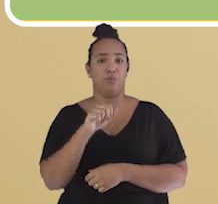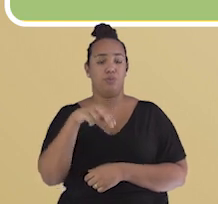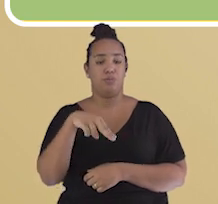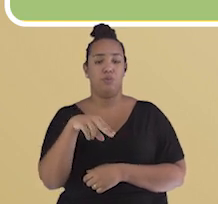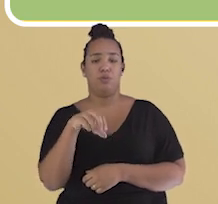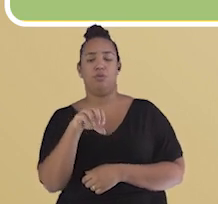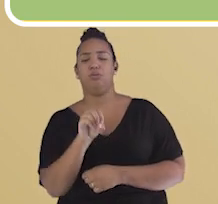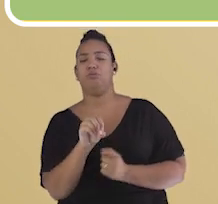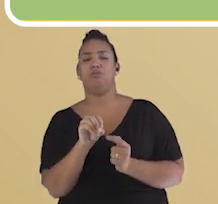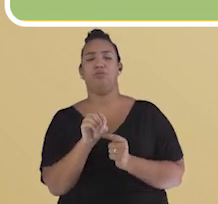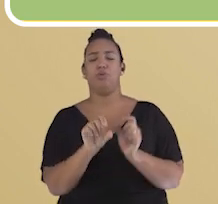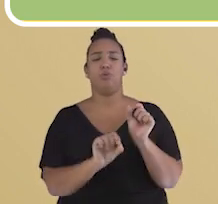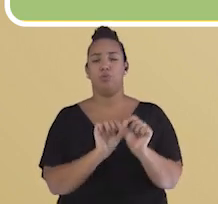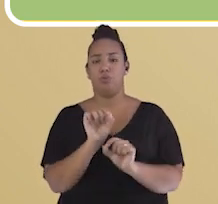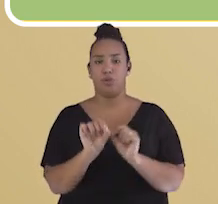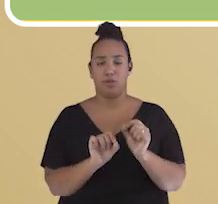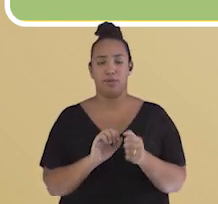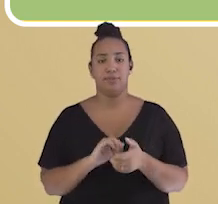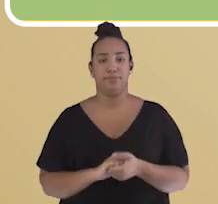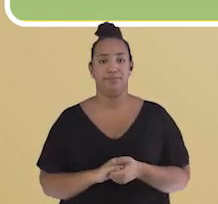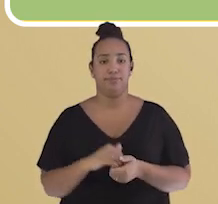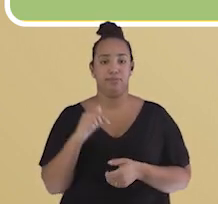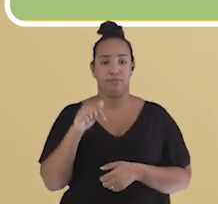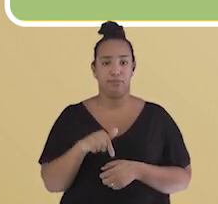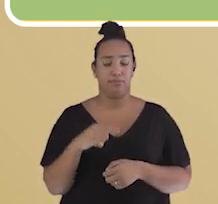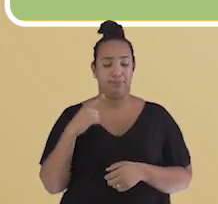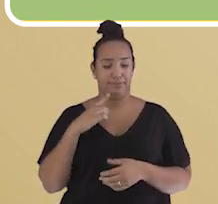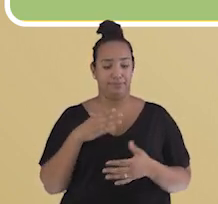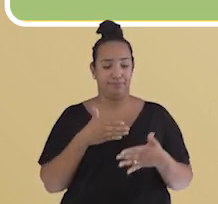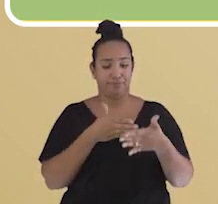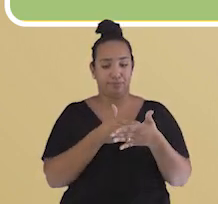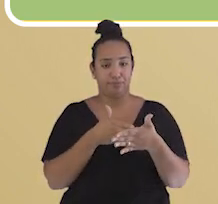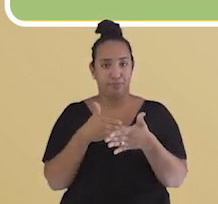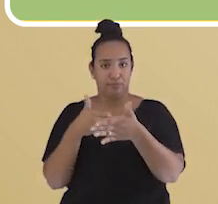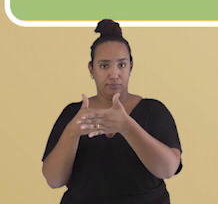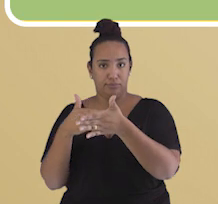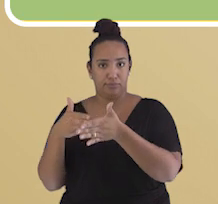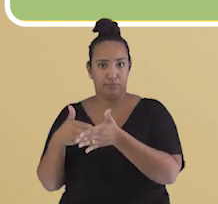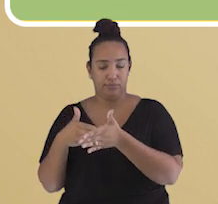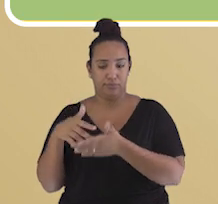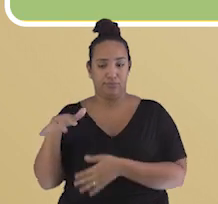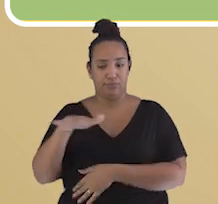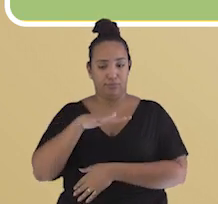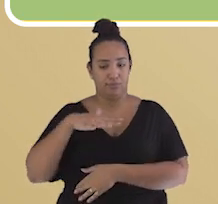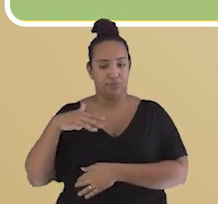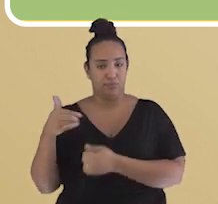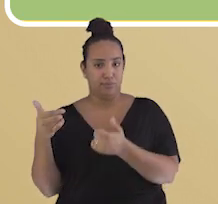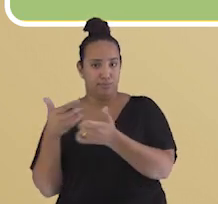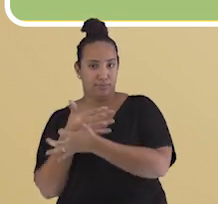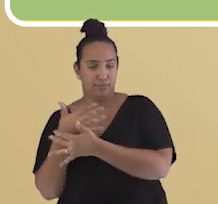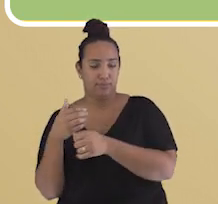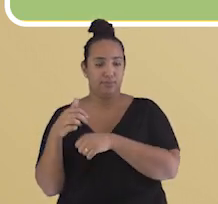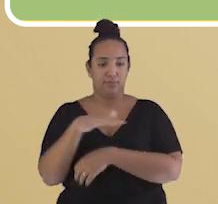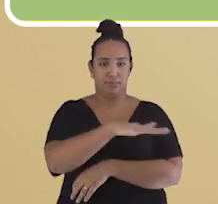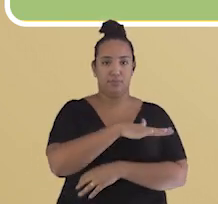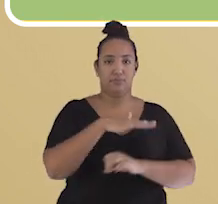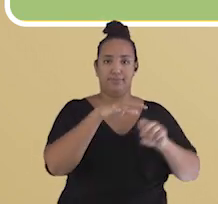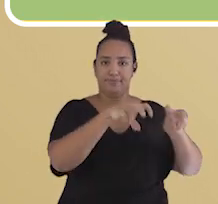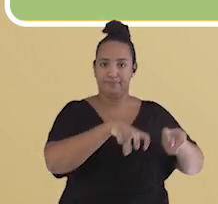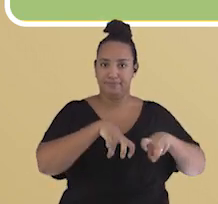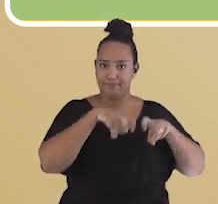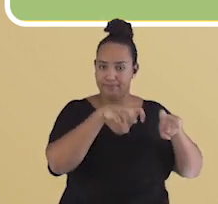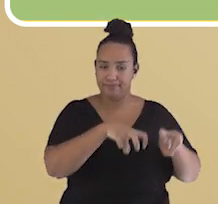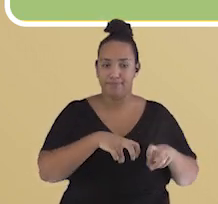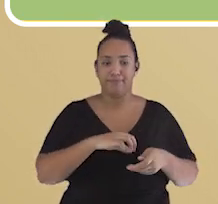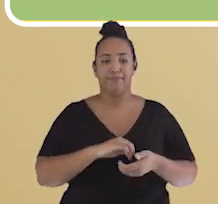áreas urbanas e rurais. E o que delimita a área urbana, a cidade, é o perímetro urbano. E